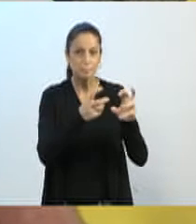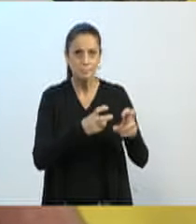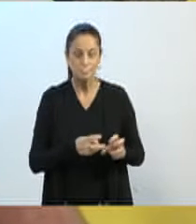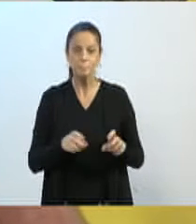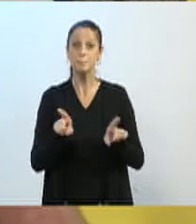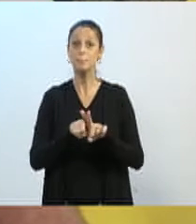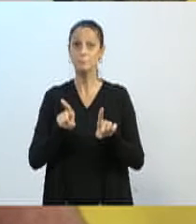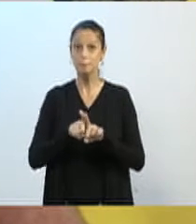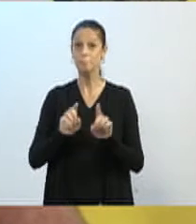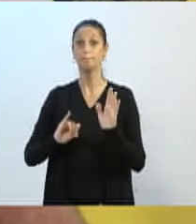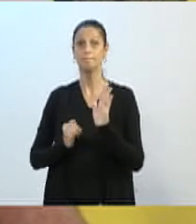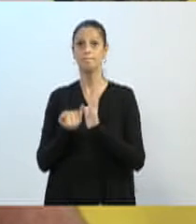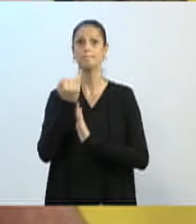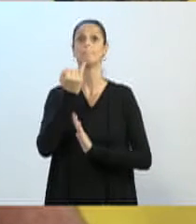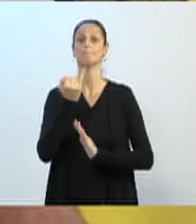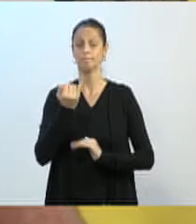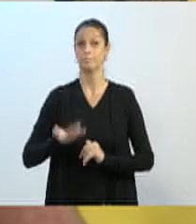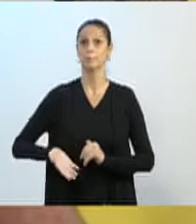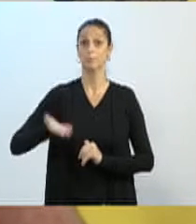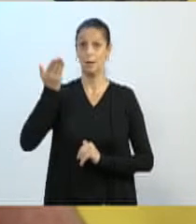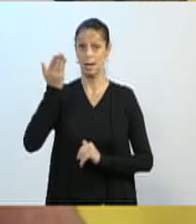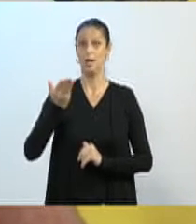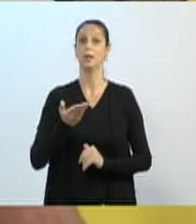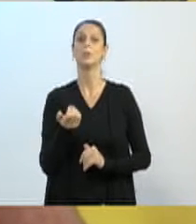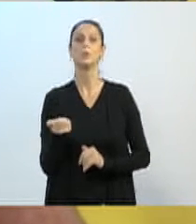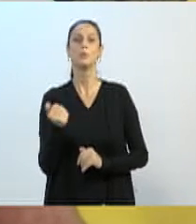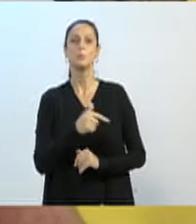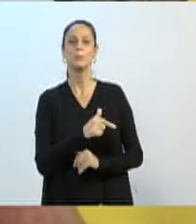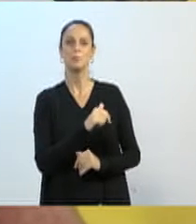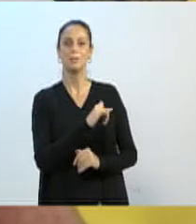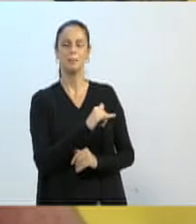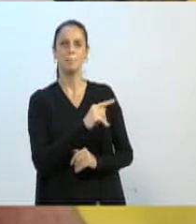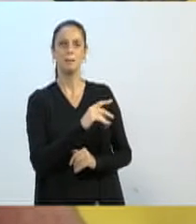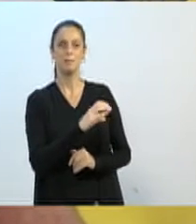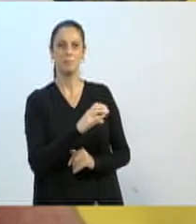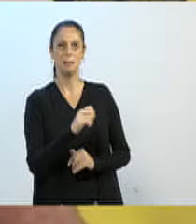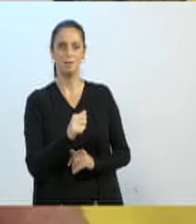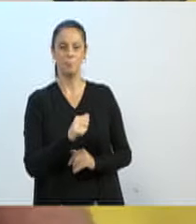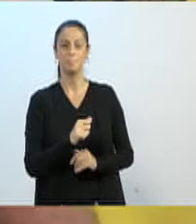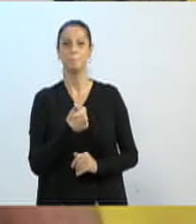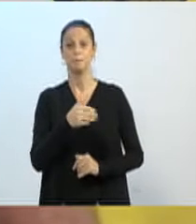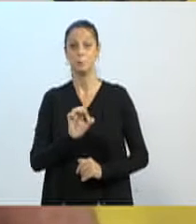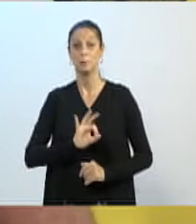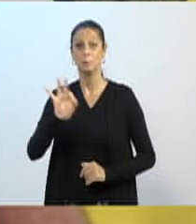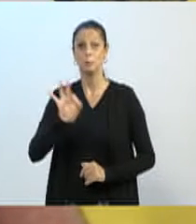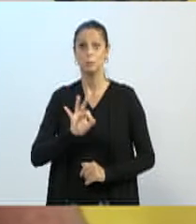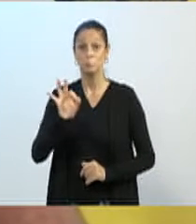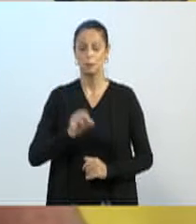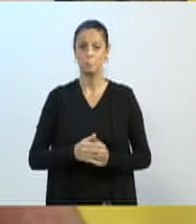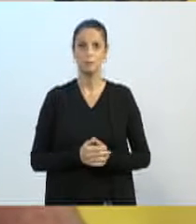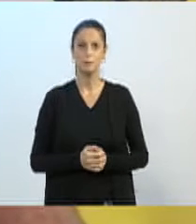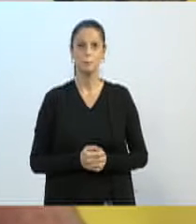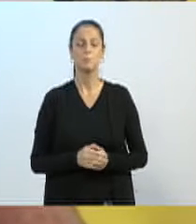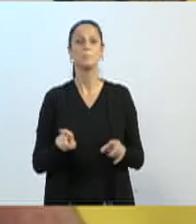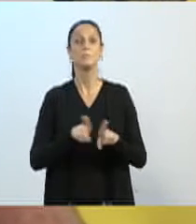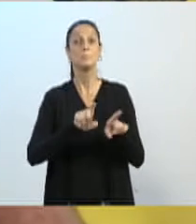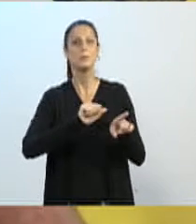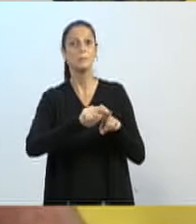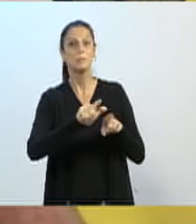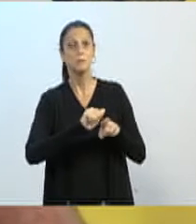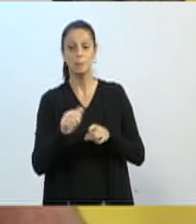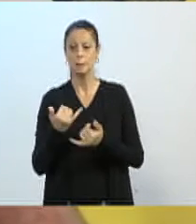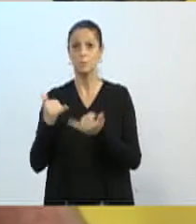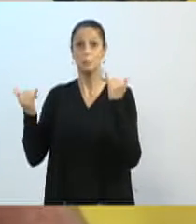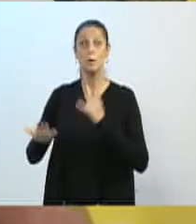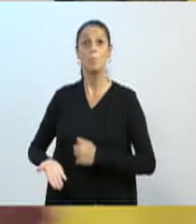inflação ainda maior que na média do IPCA, de 10% no último ano. Os aluguéis e energia elétrica